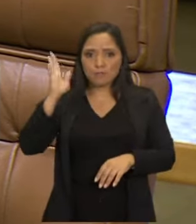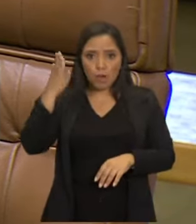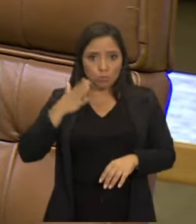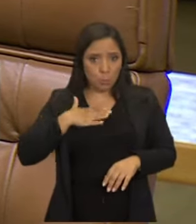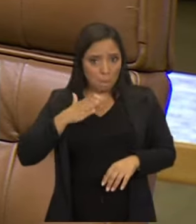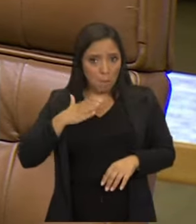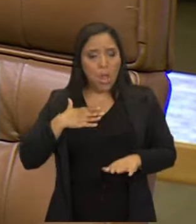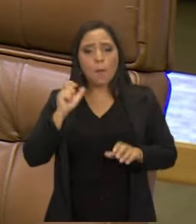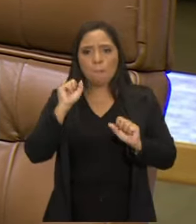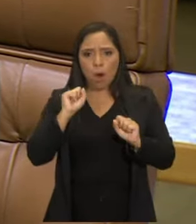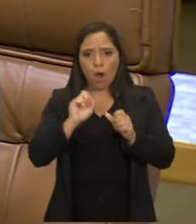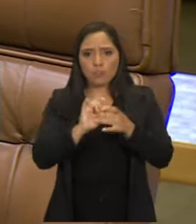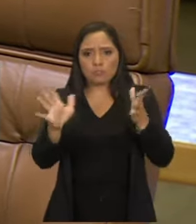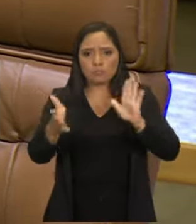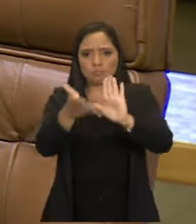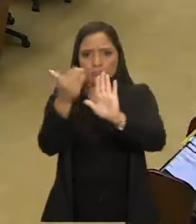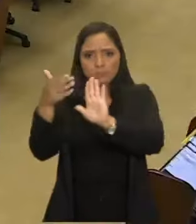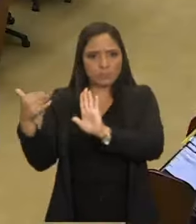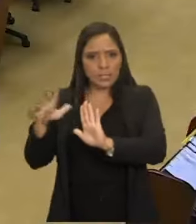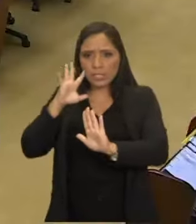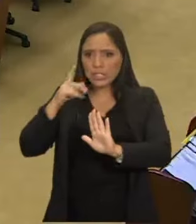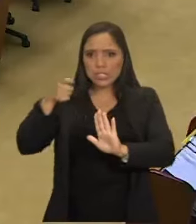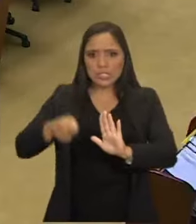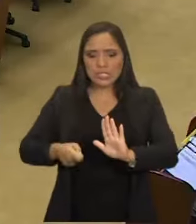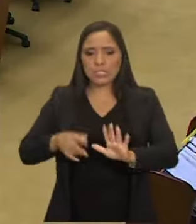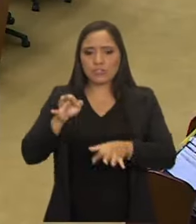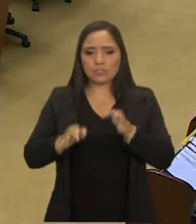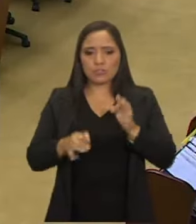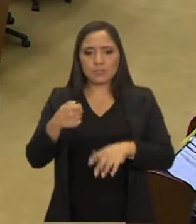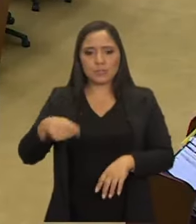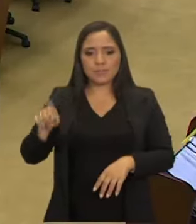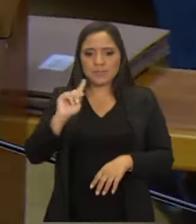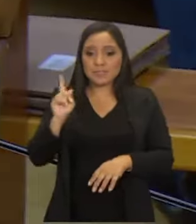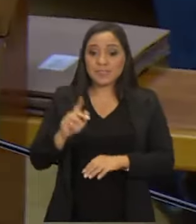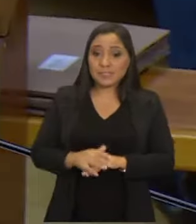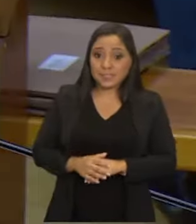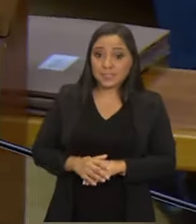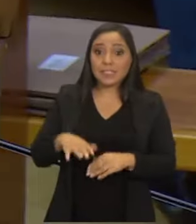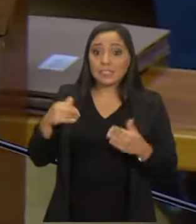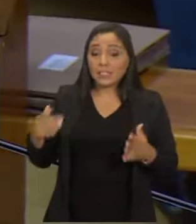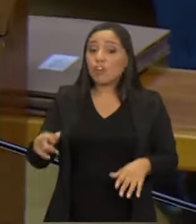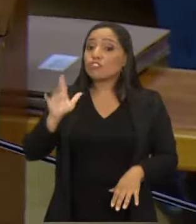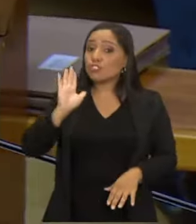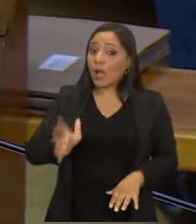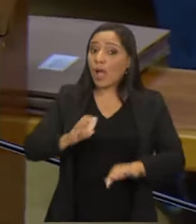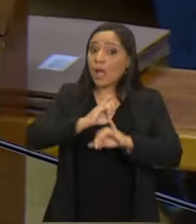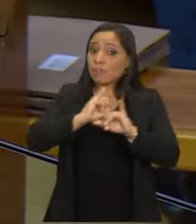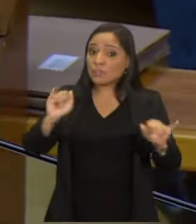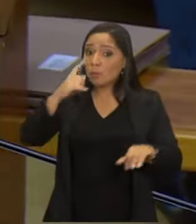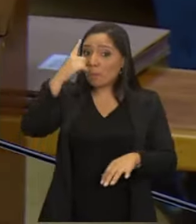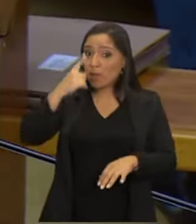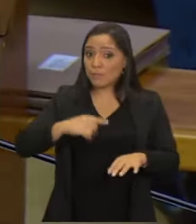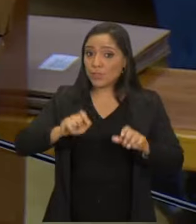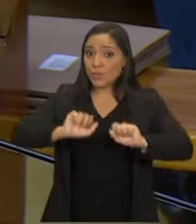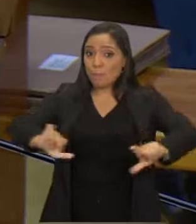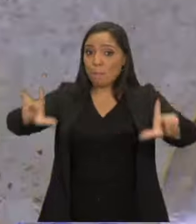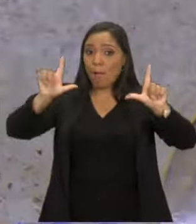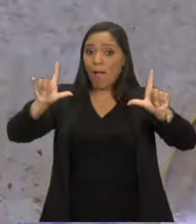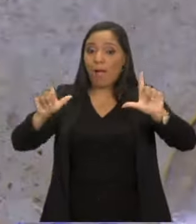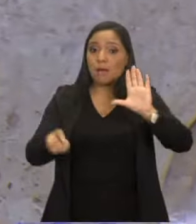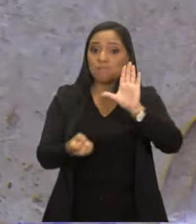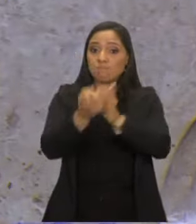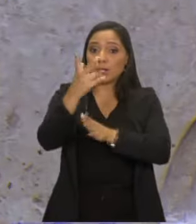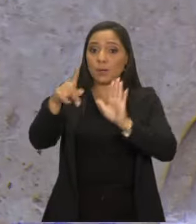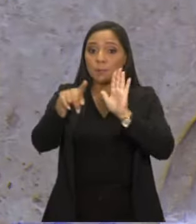sem decisão judicial. Agradeço. Já está notificado que não há nenhum perfil Eu queria do pegar uma Moraes, carona e pedir os meus remover.